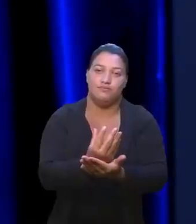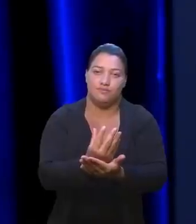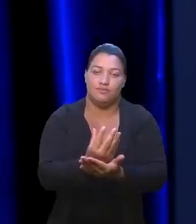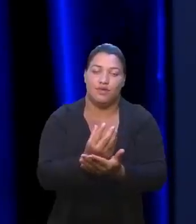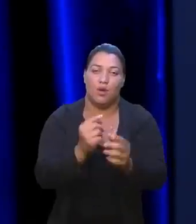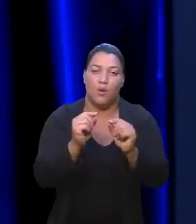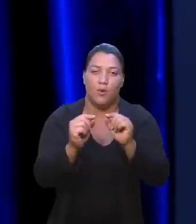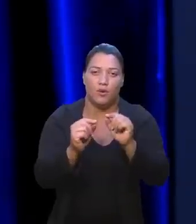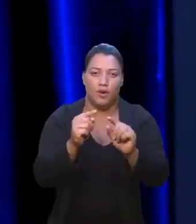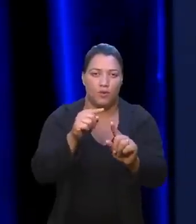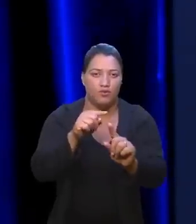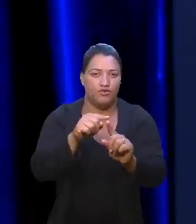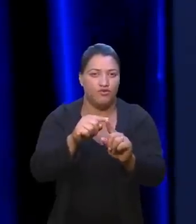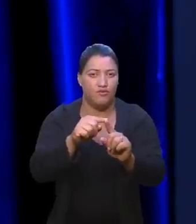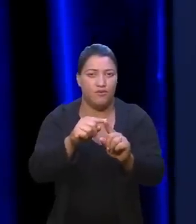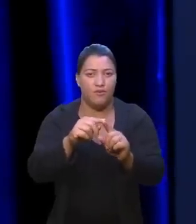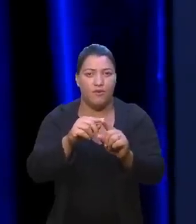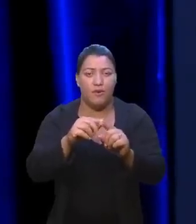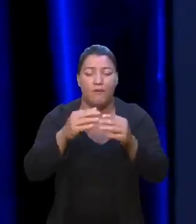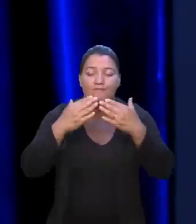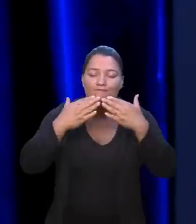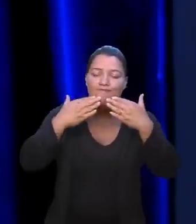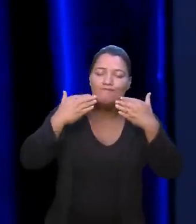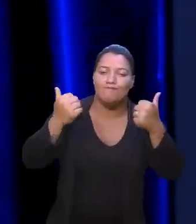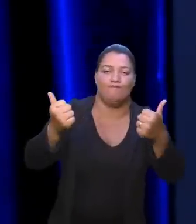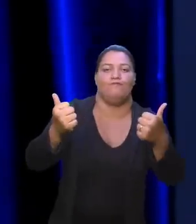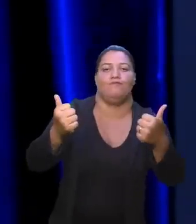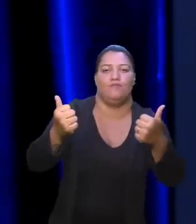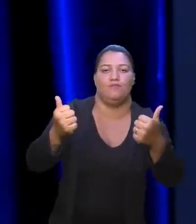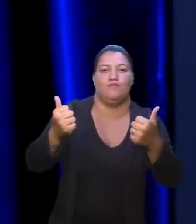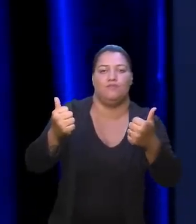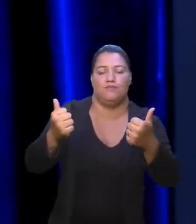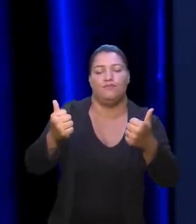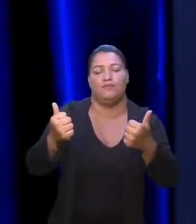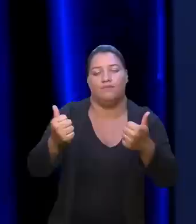ser melhor feito, pois que